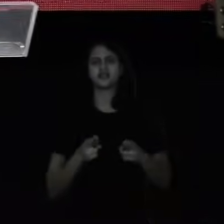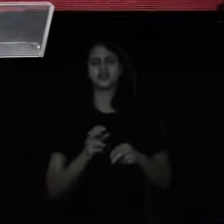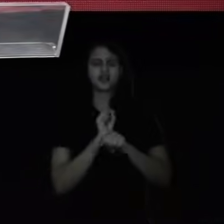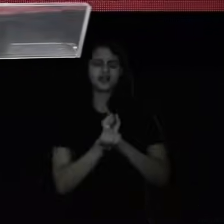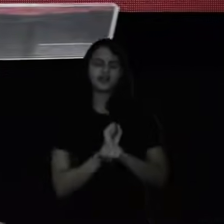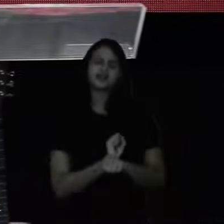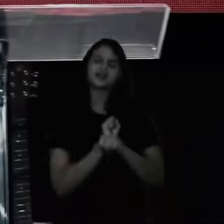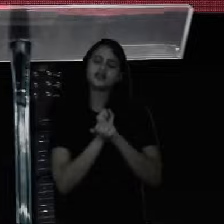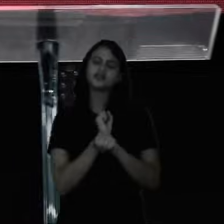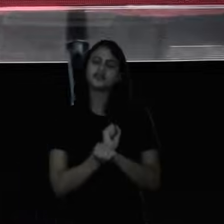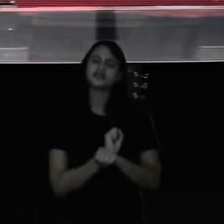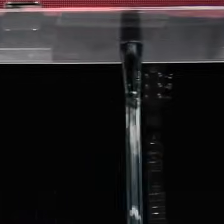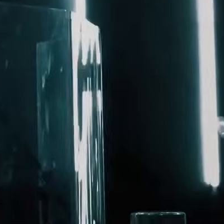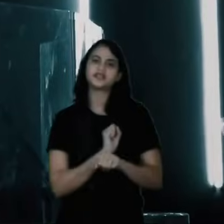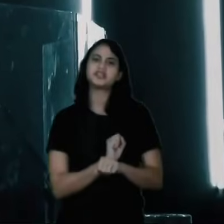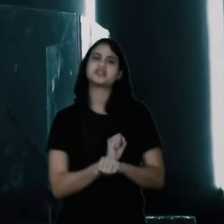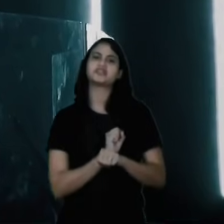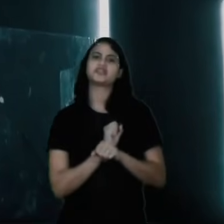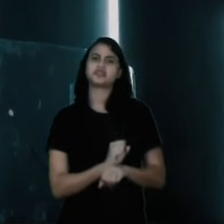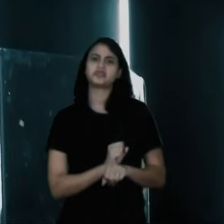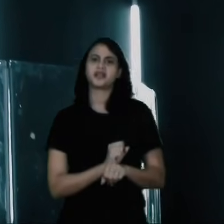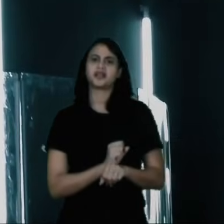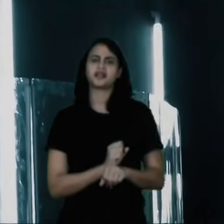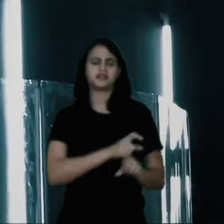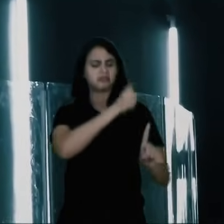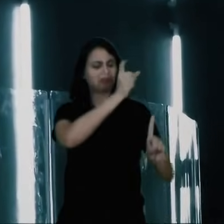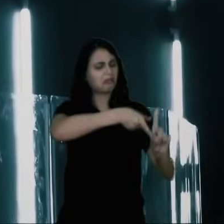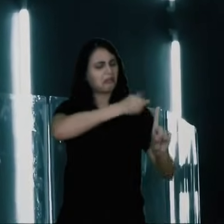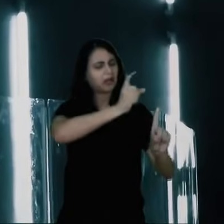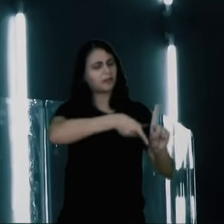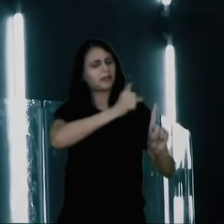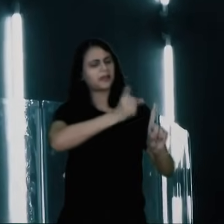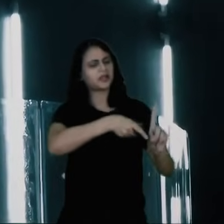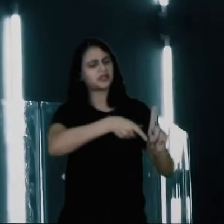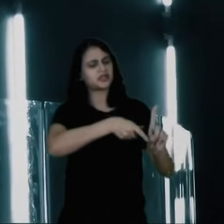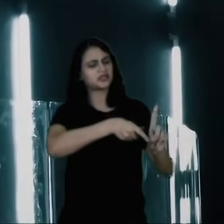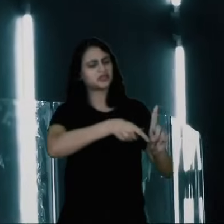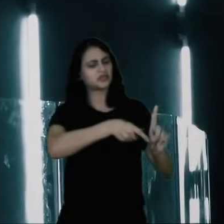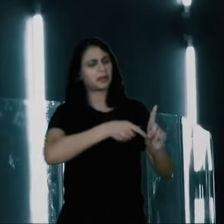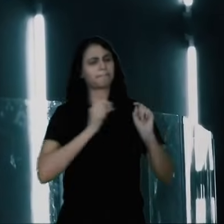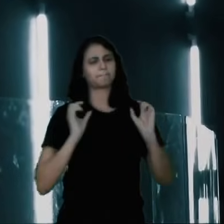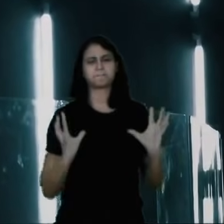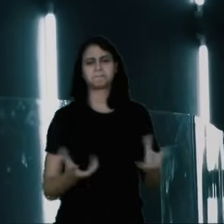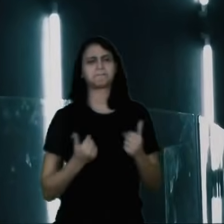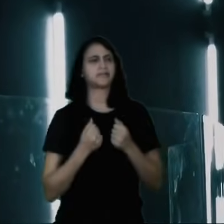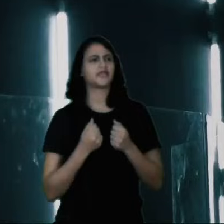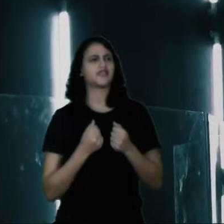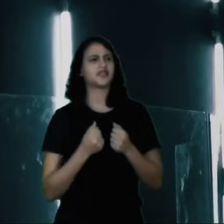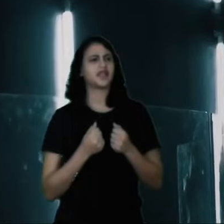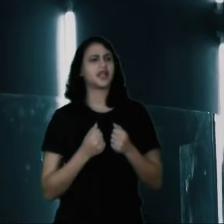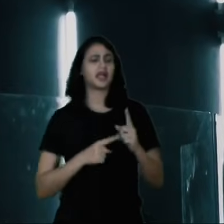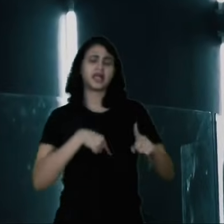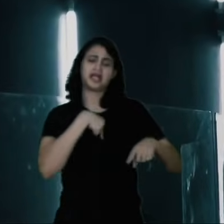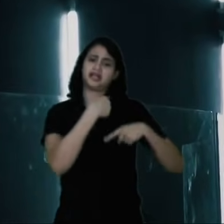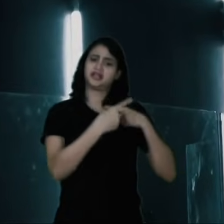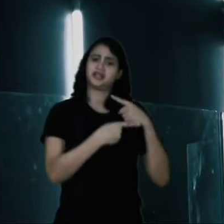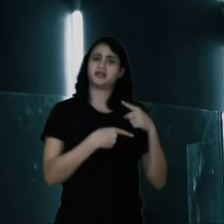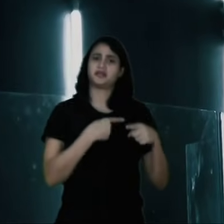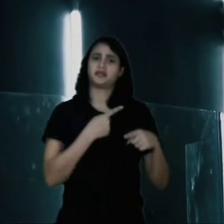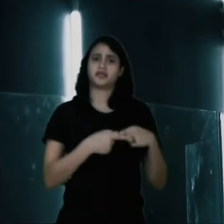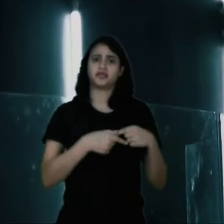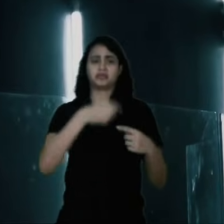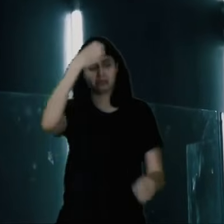casar com um príncipe. Uau! Daqui a pouco o príncipe se torna um cavalo.